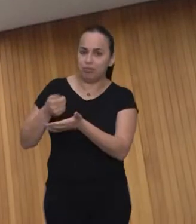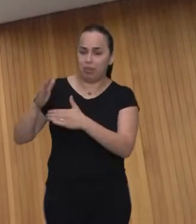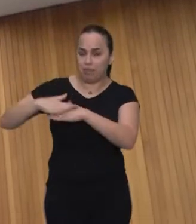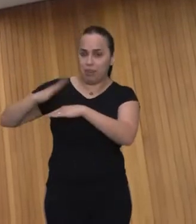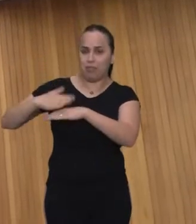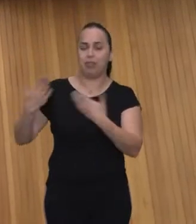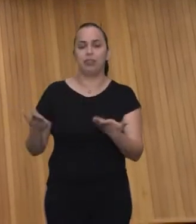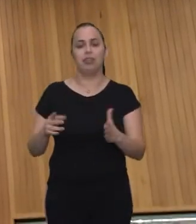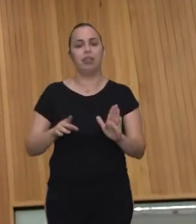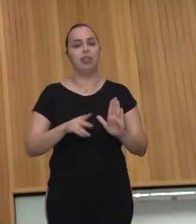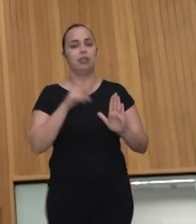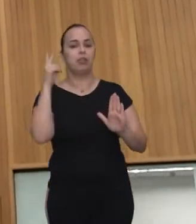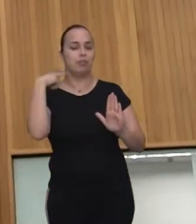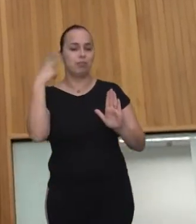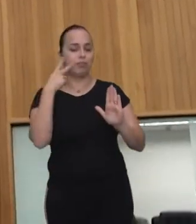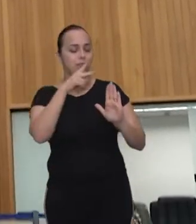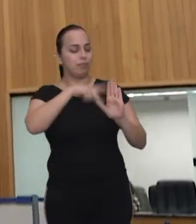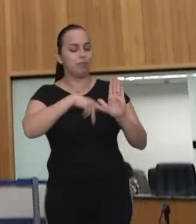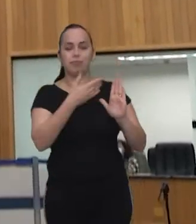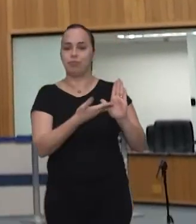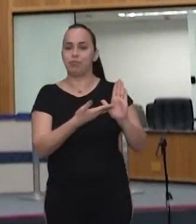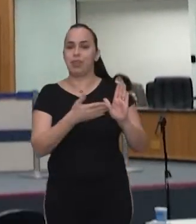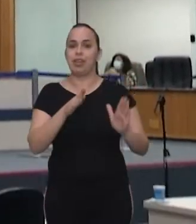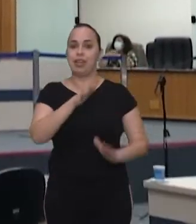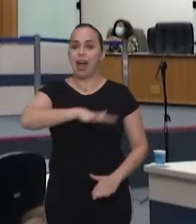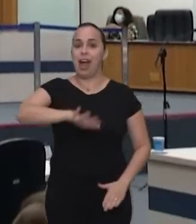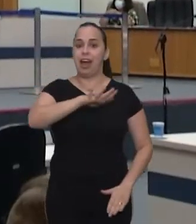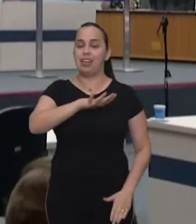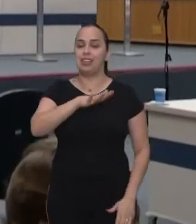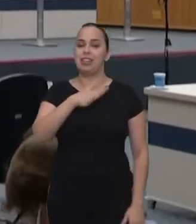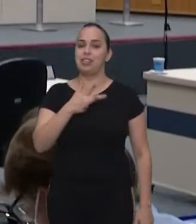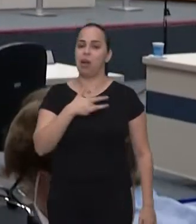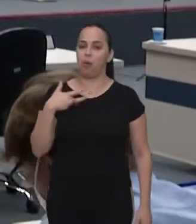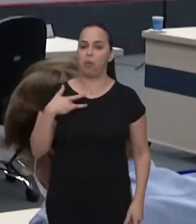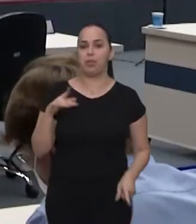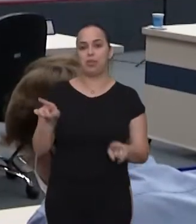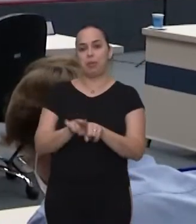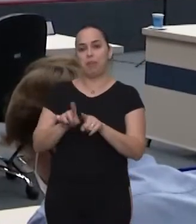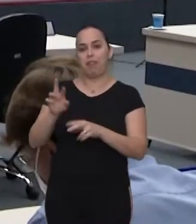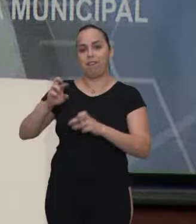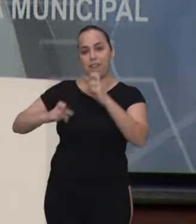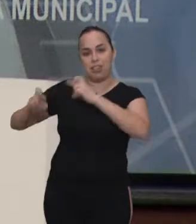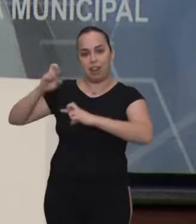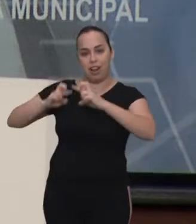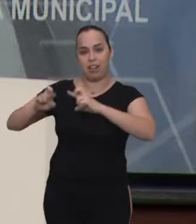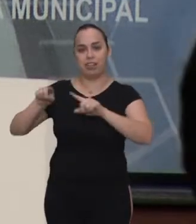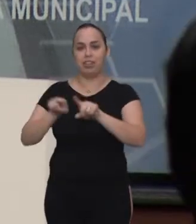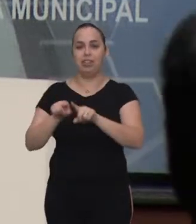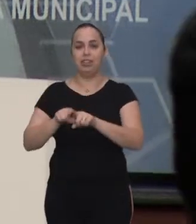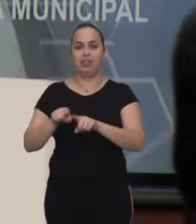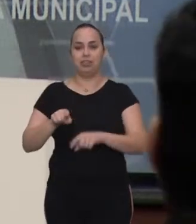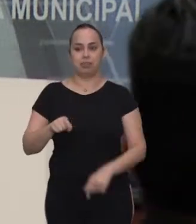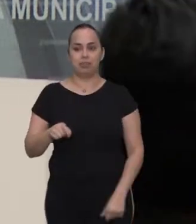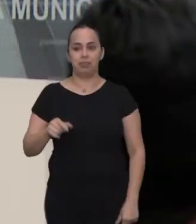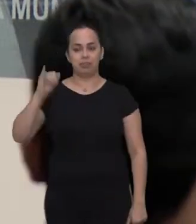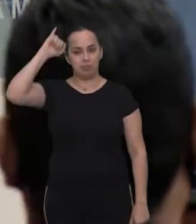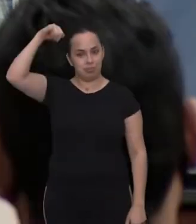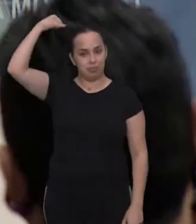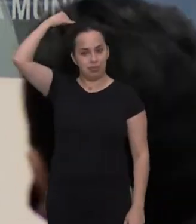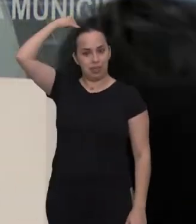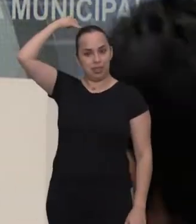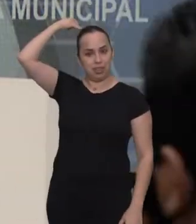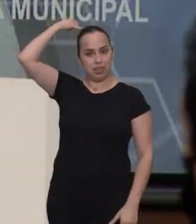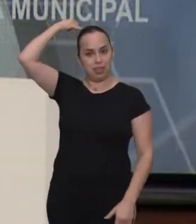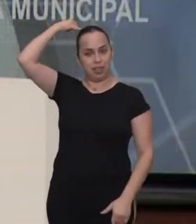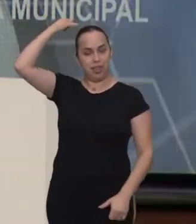os principais temas abordados pelos vereadores durante a Tribuna foram saúde e fiscalização o vereador Doutor José Cláudio